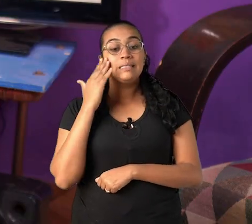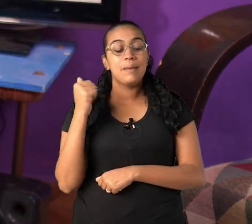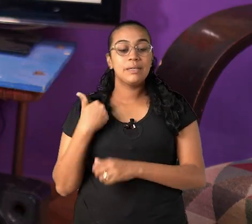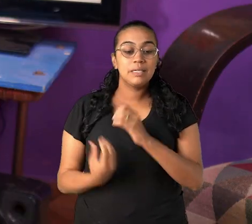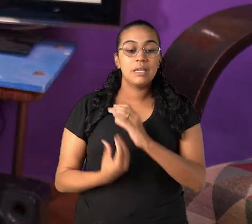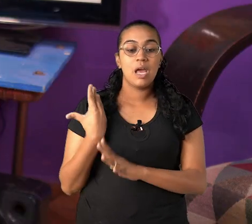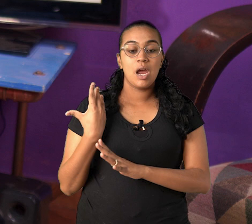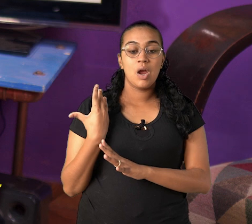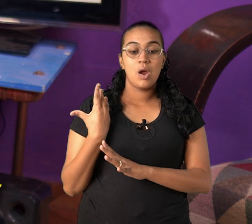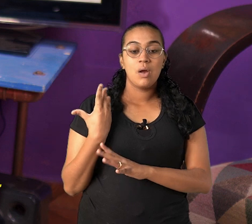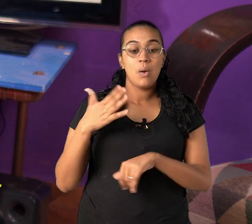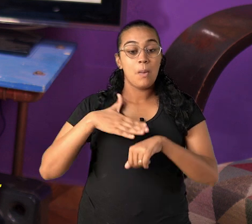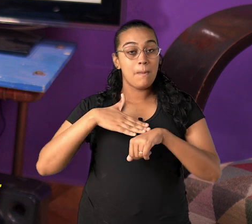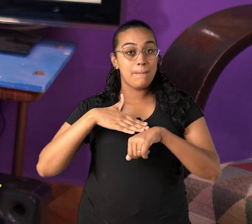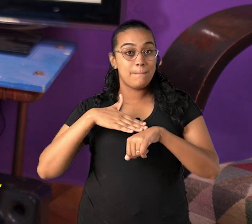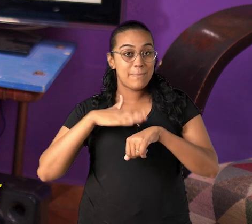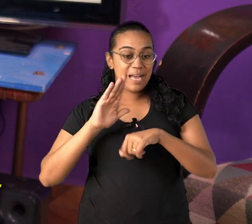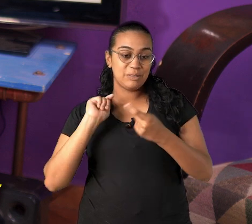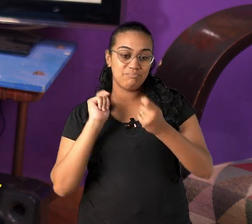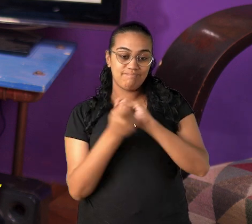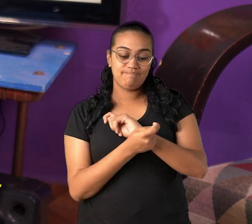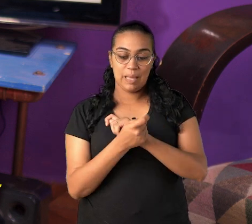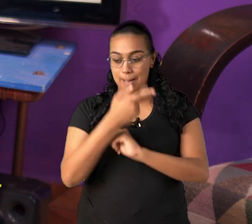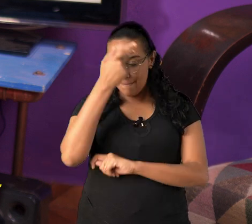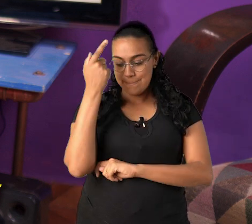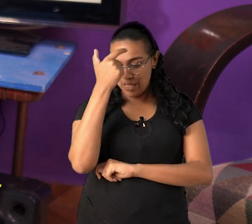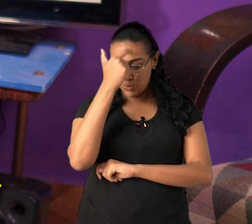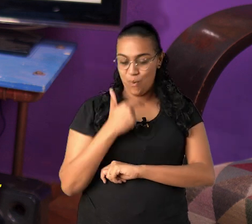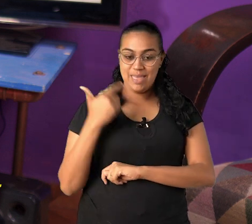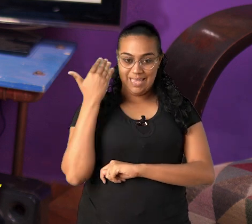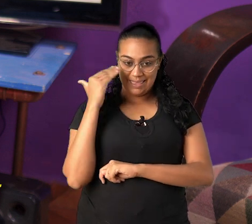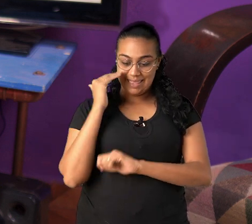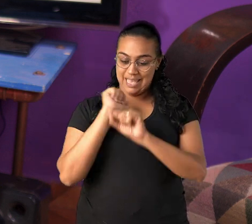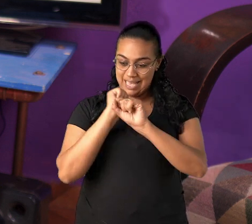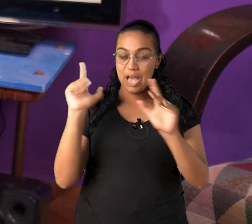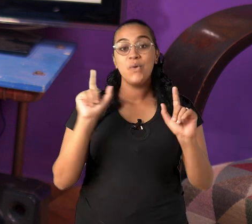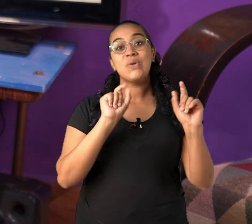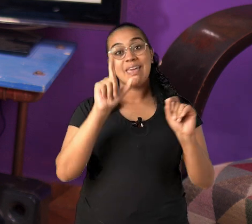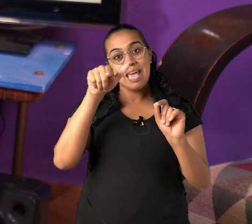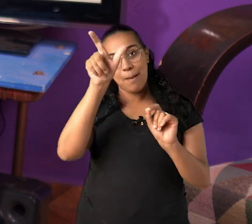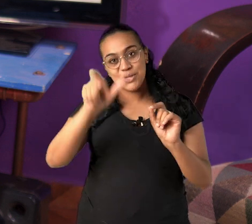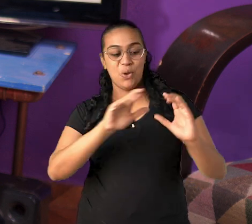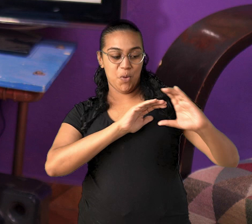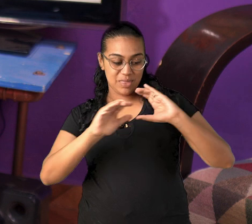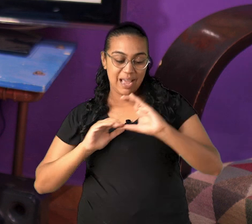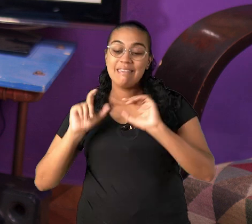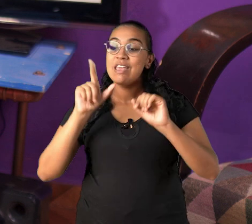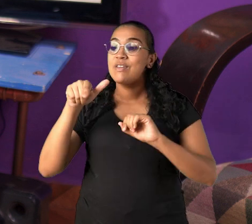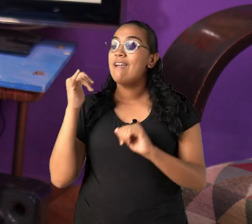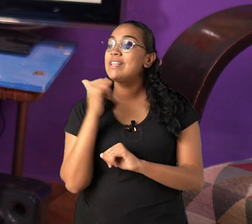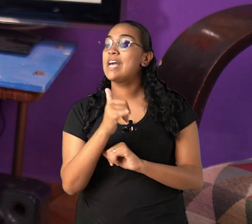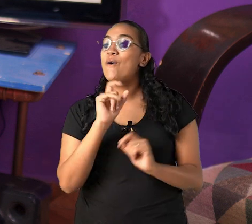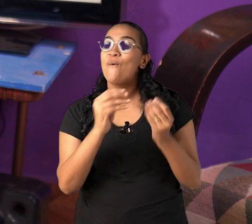gente é essa construção um pouco mais amarrada dessa persona, né? De entender com quem que a gente tá comunicando, o que que a gente